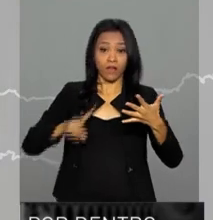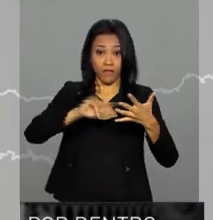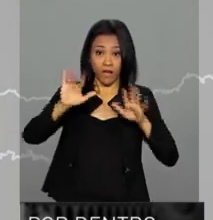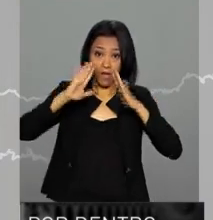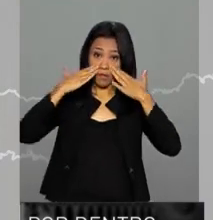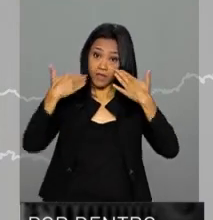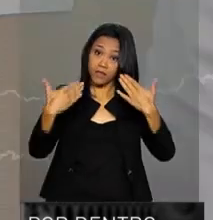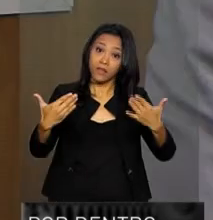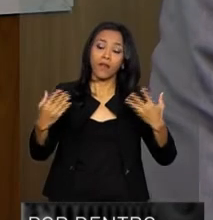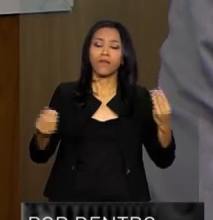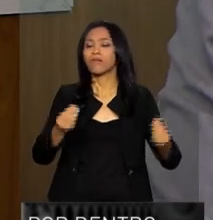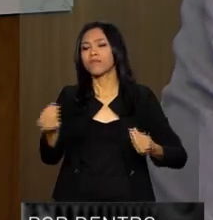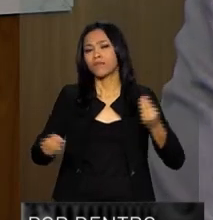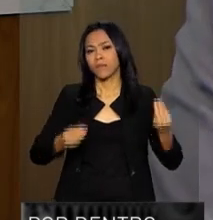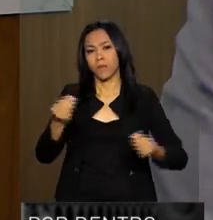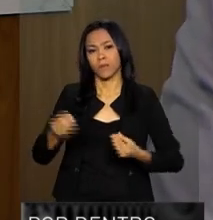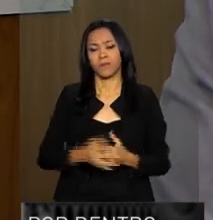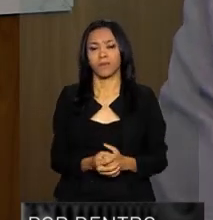eficácia